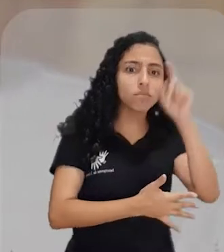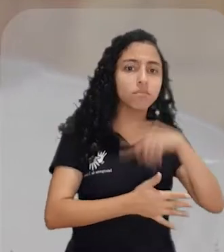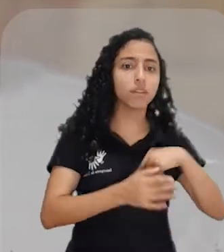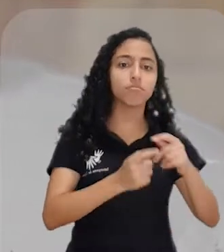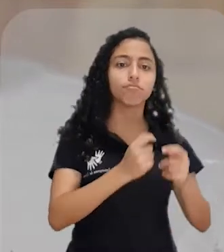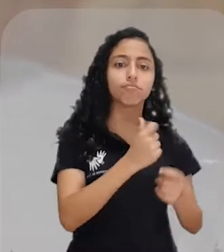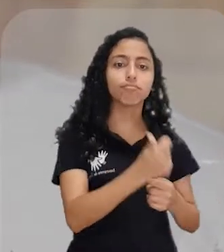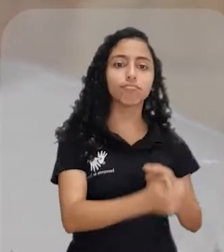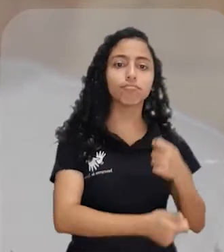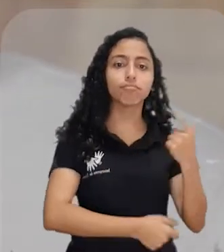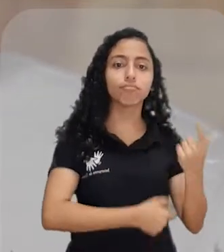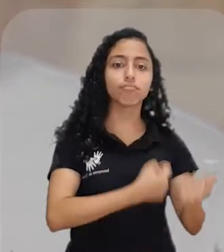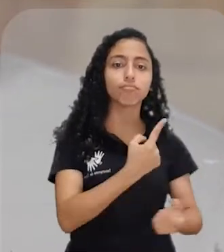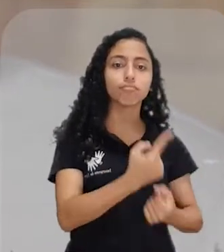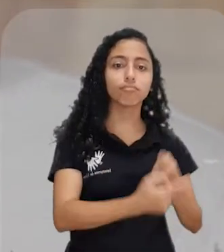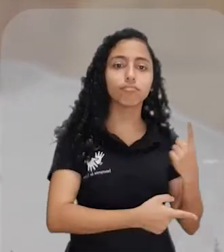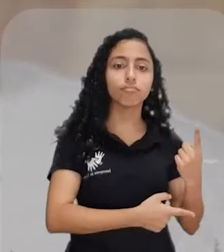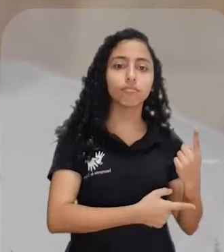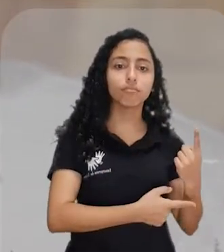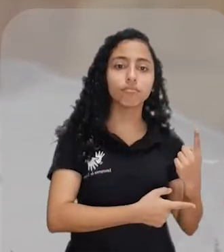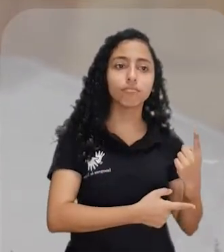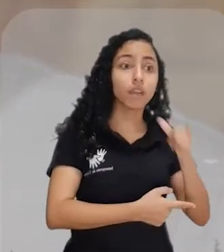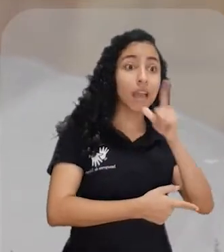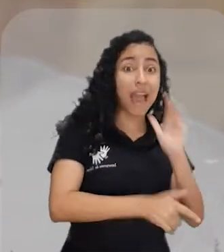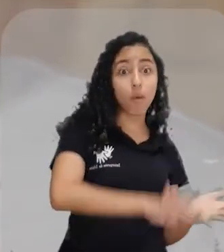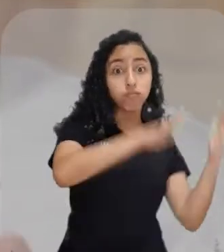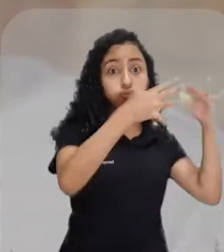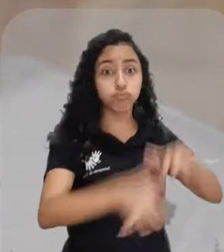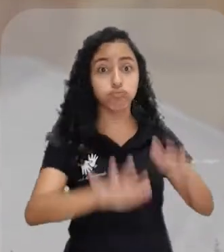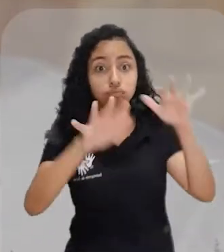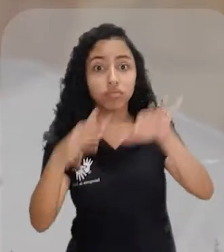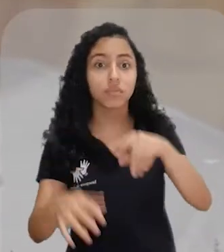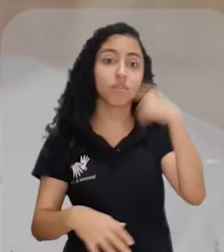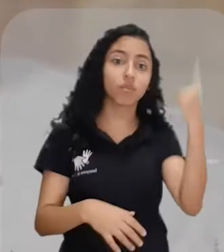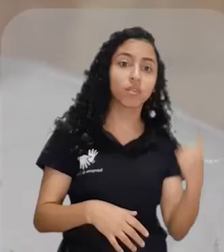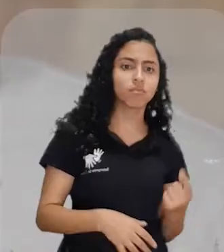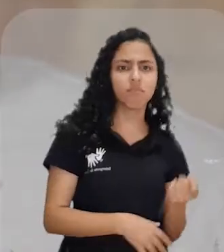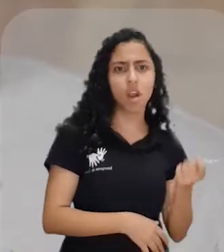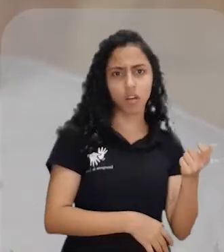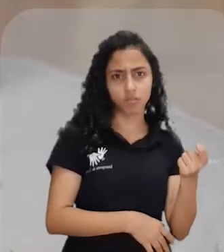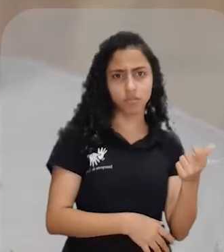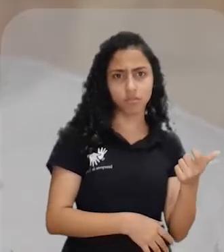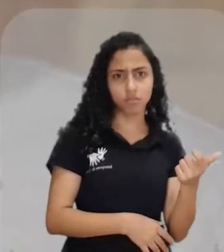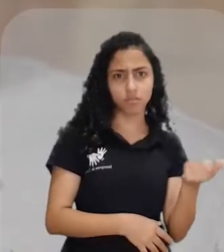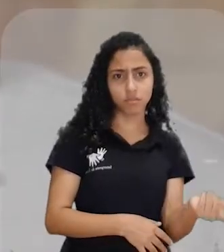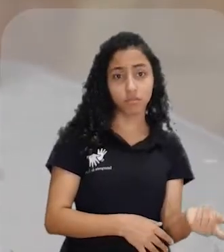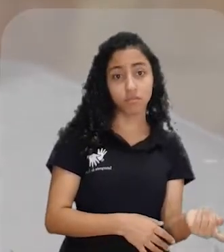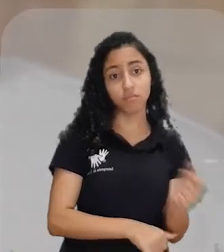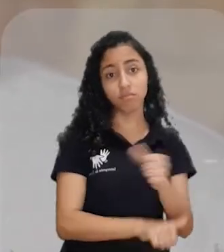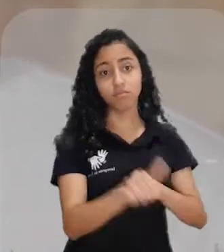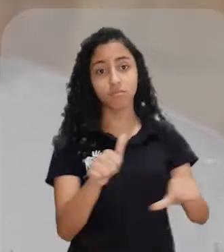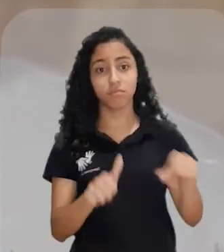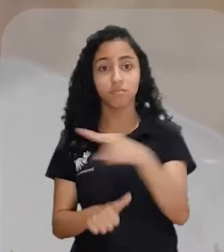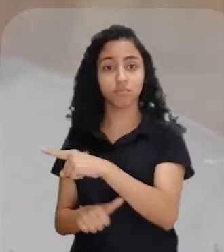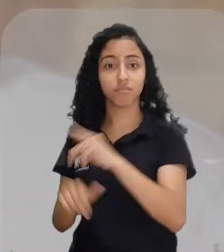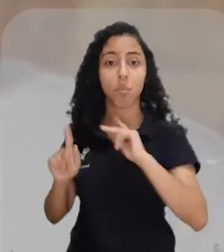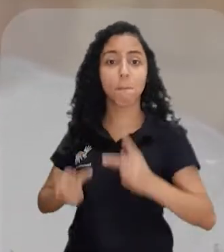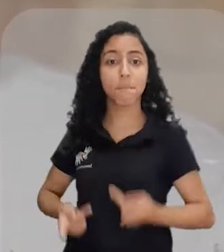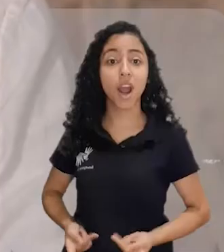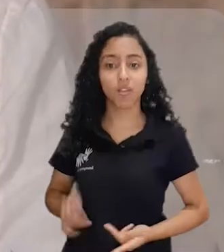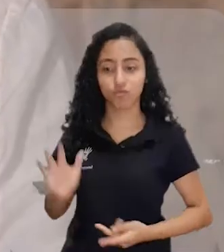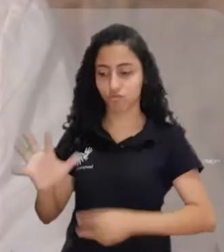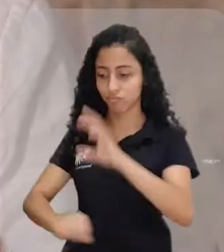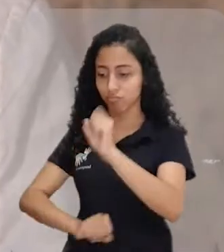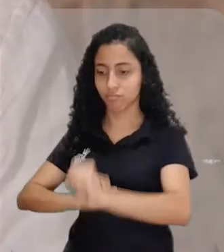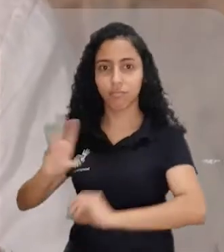de intensidade muito forte têm uma frequência muito baixa. Um tsunami, um furacão, ele não acontece todo dia, né? Por outro